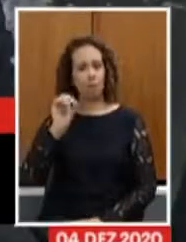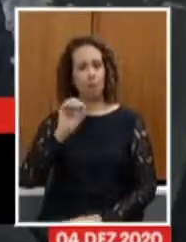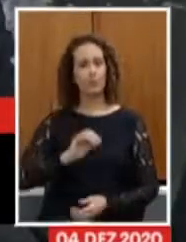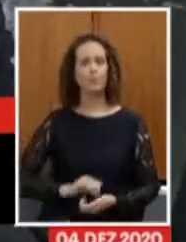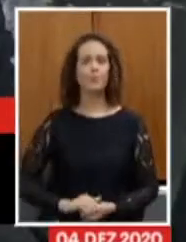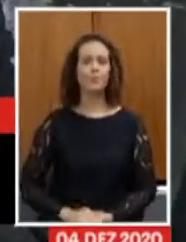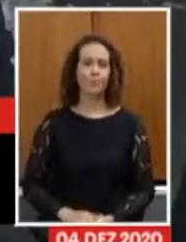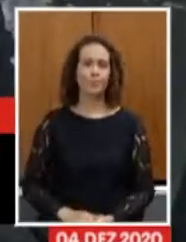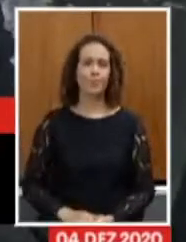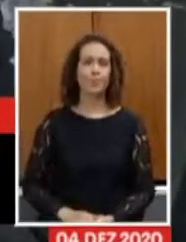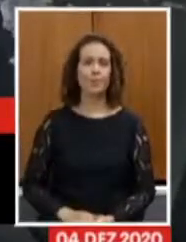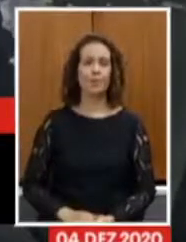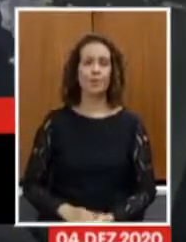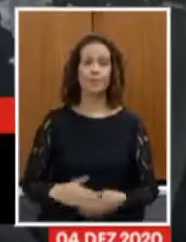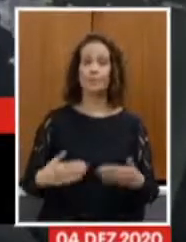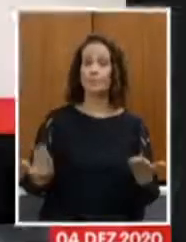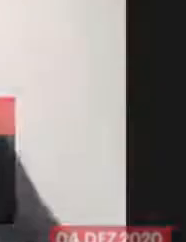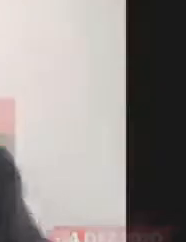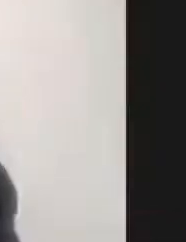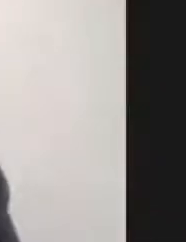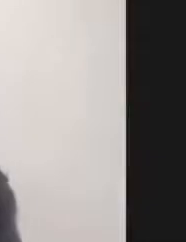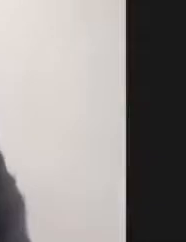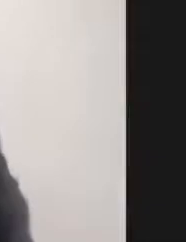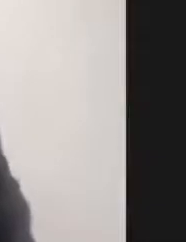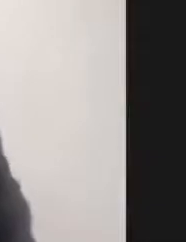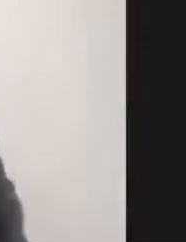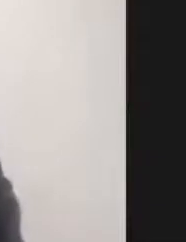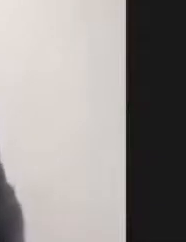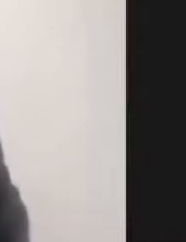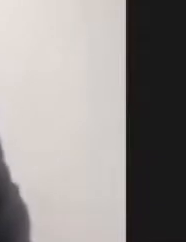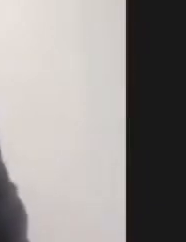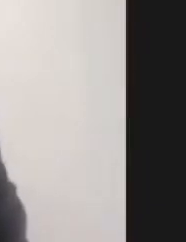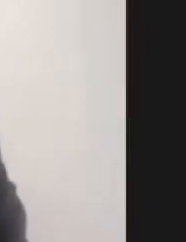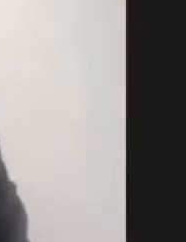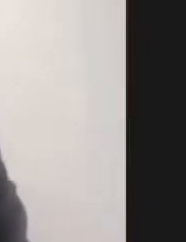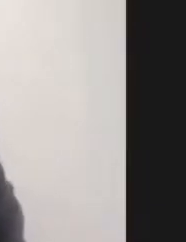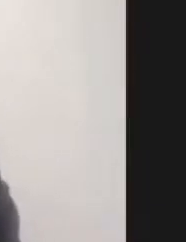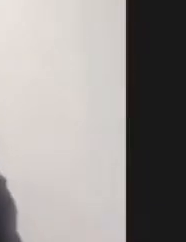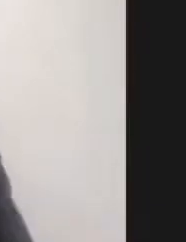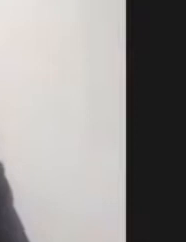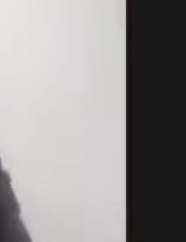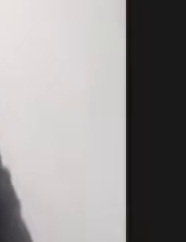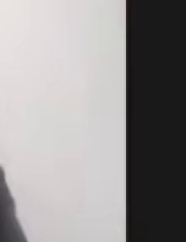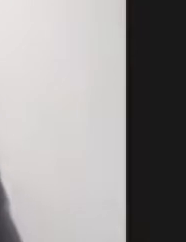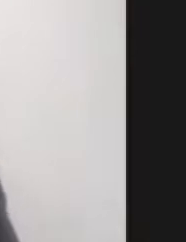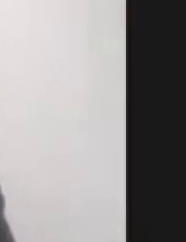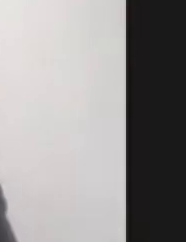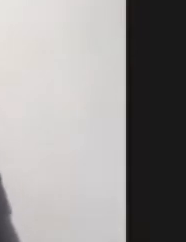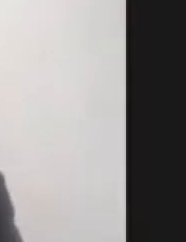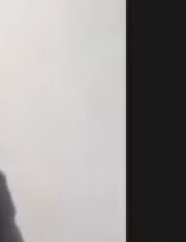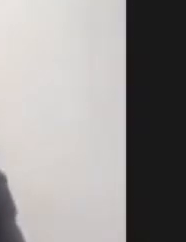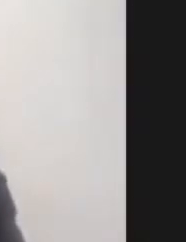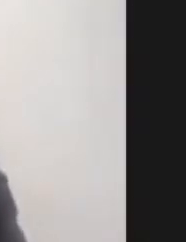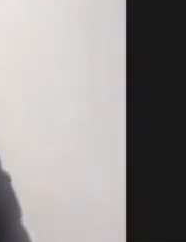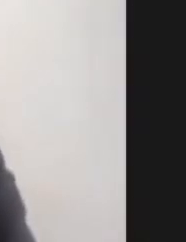Bem, presidente, gostaria também de parabenizar o deputado Gustavo, dizer